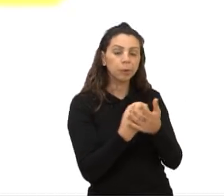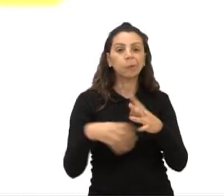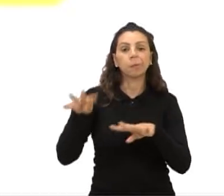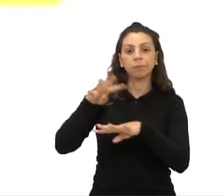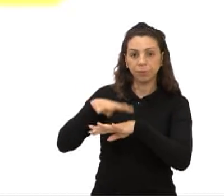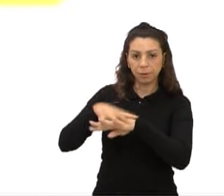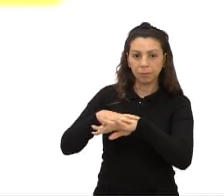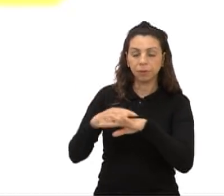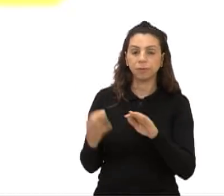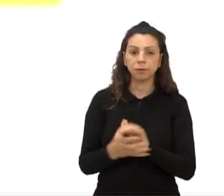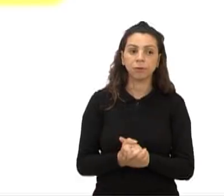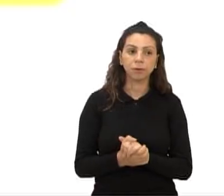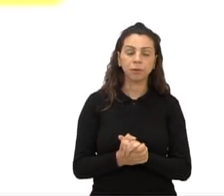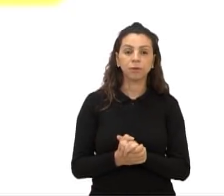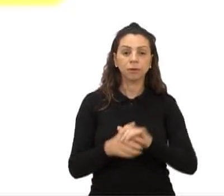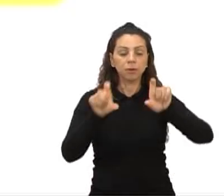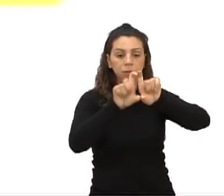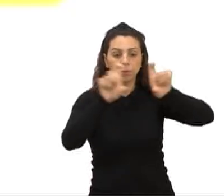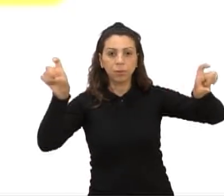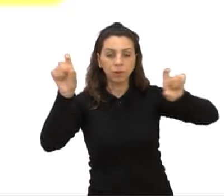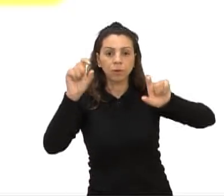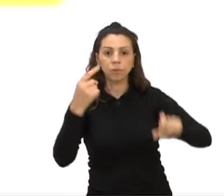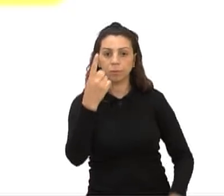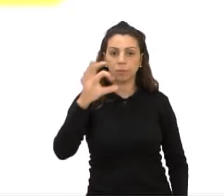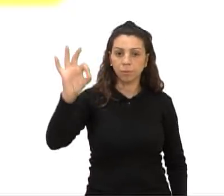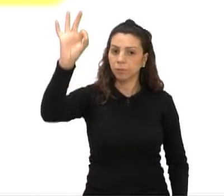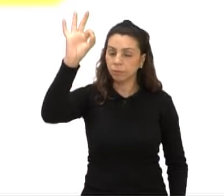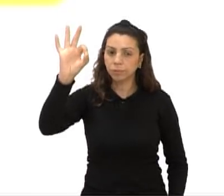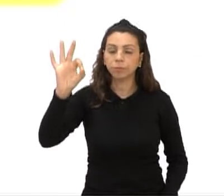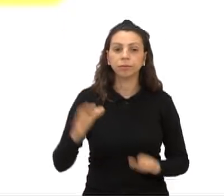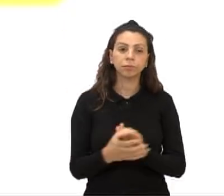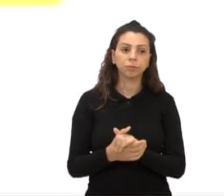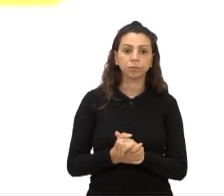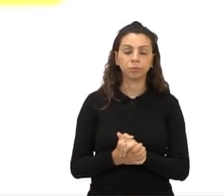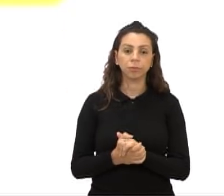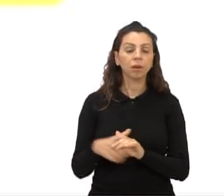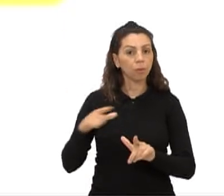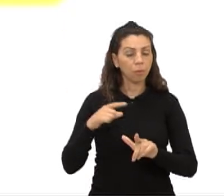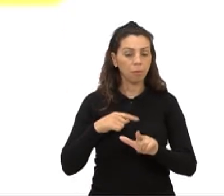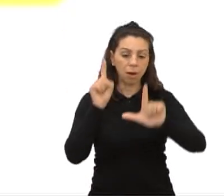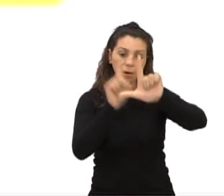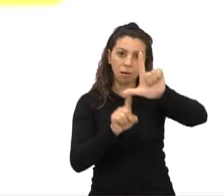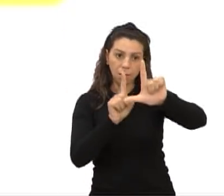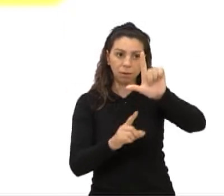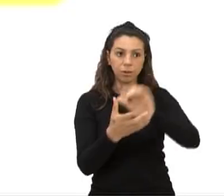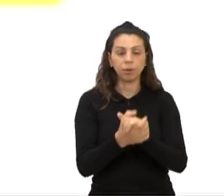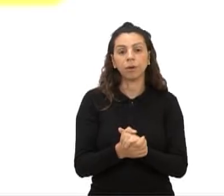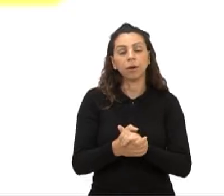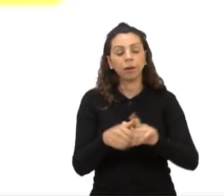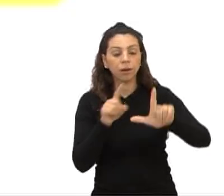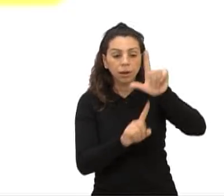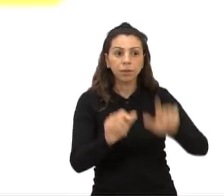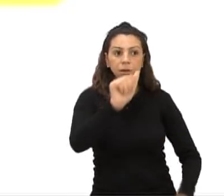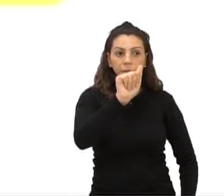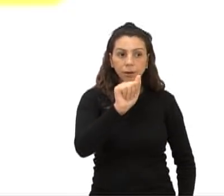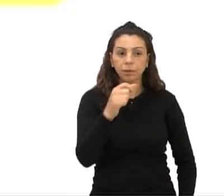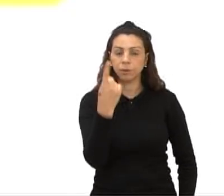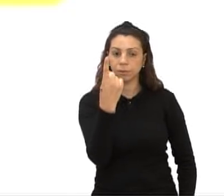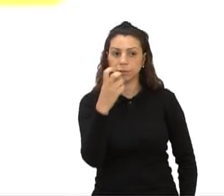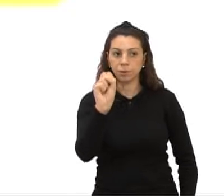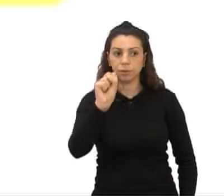tudo bem? Bom, dá uma olhadinha nesse exercício 1, então. Nesse exercício 1, ele está pedindo para